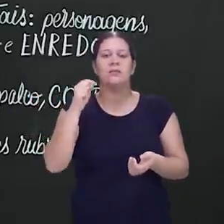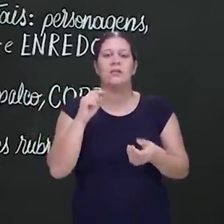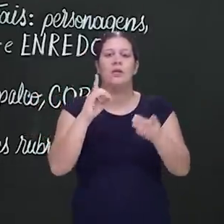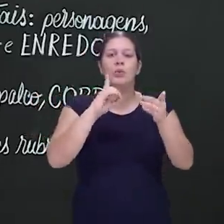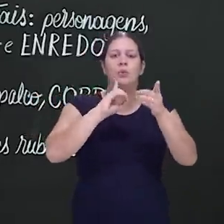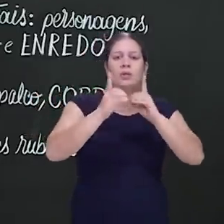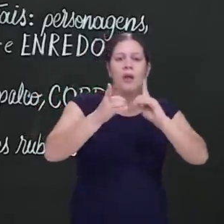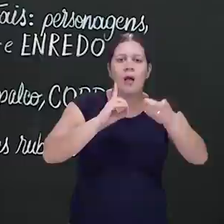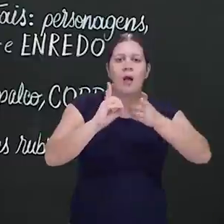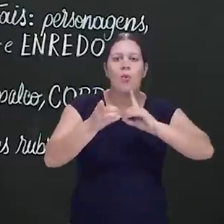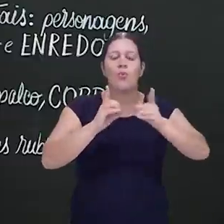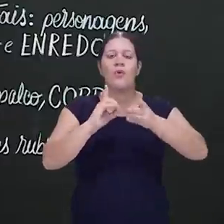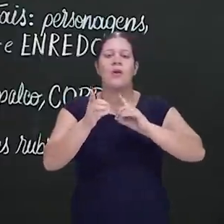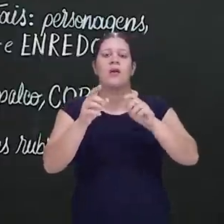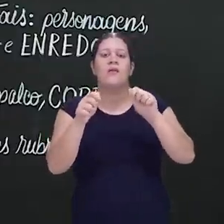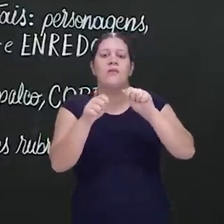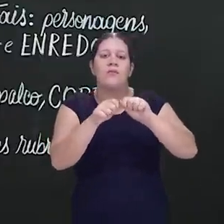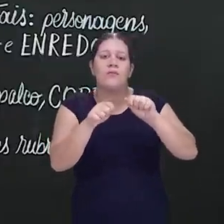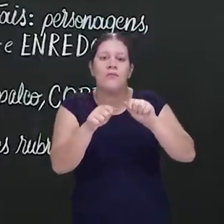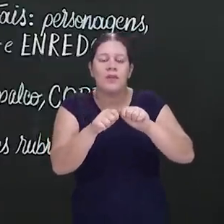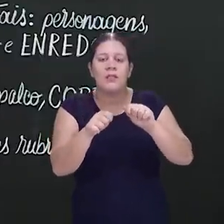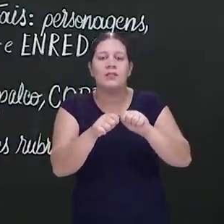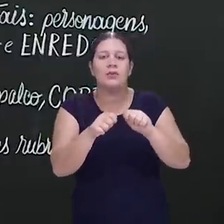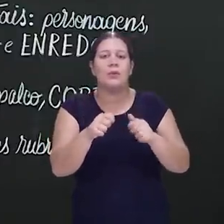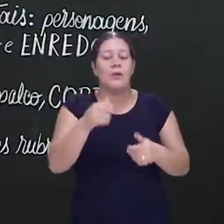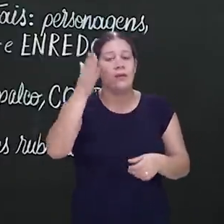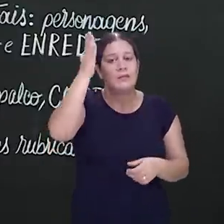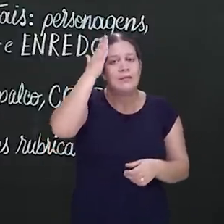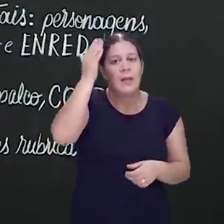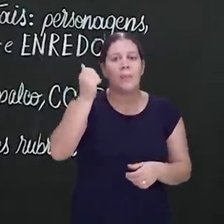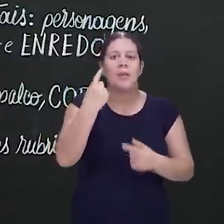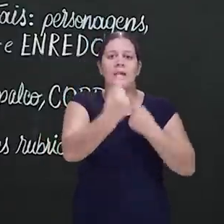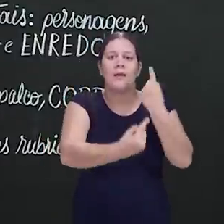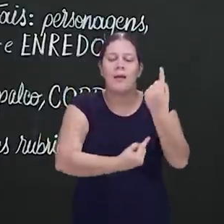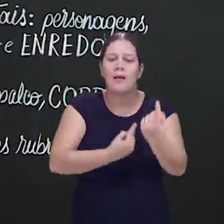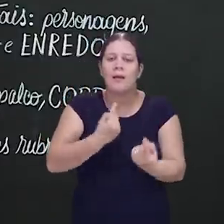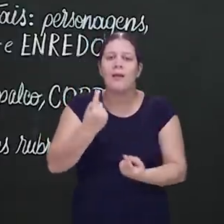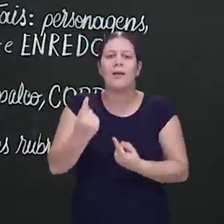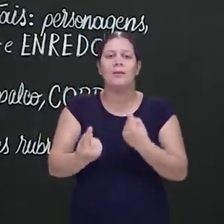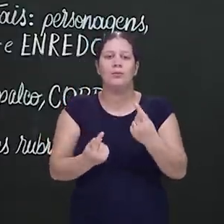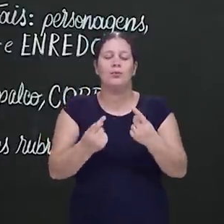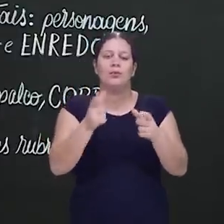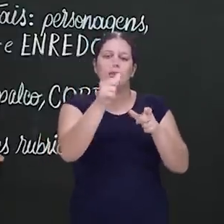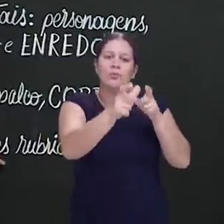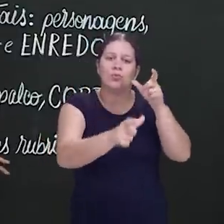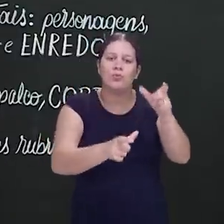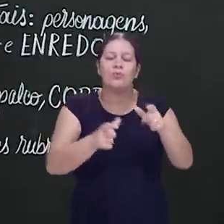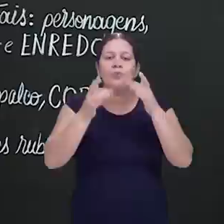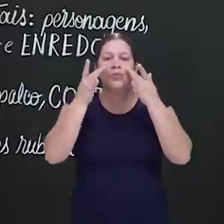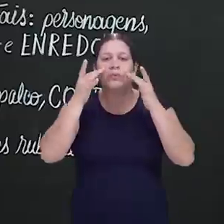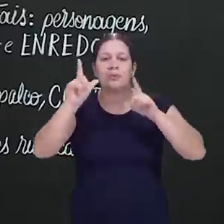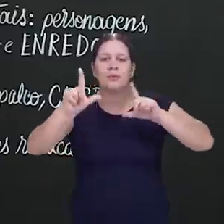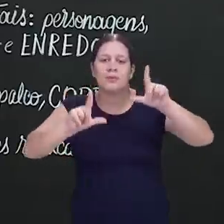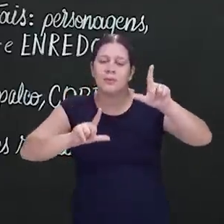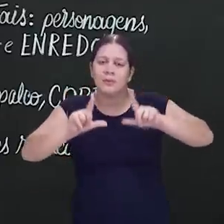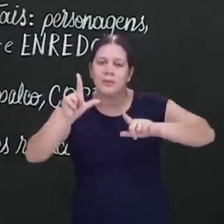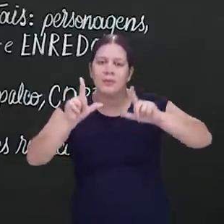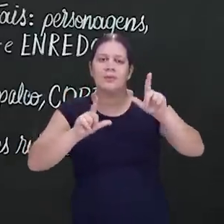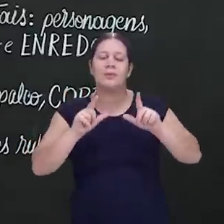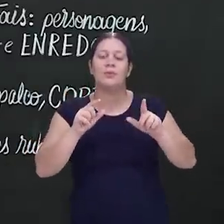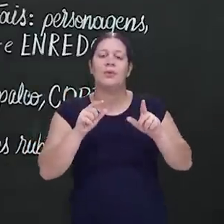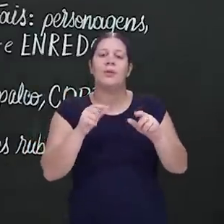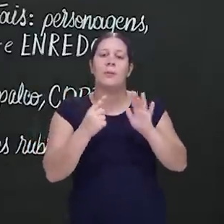são construídos para que o ator, na hora de ler, saiba exatamente o que fazer. E ao lado desses diálogos, nós temos as rubricas, que são